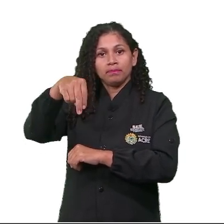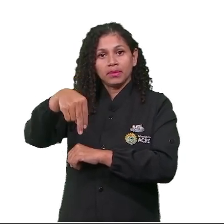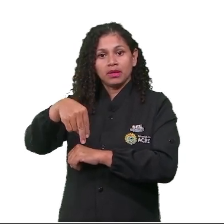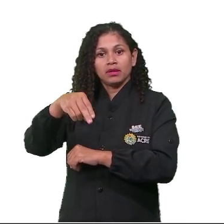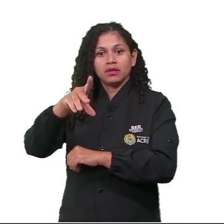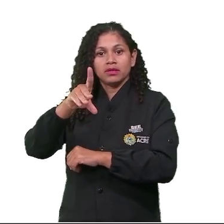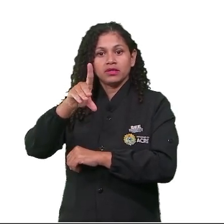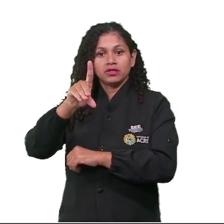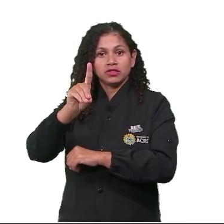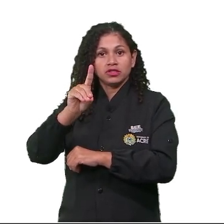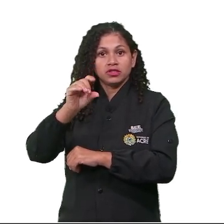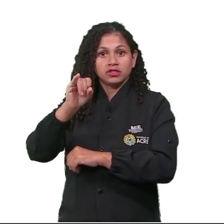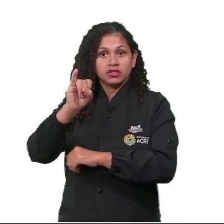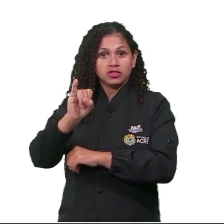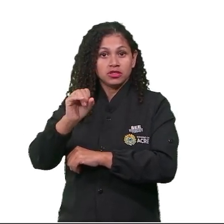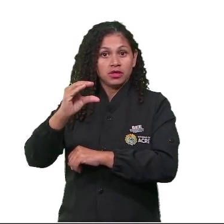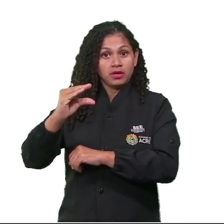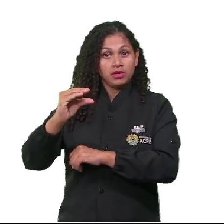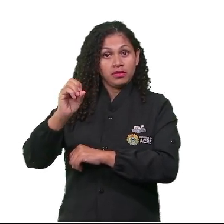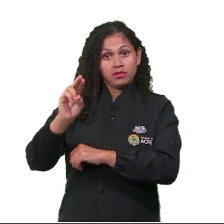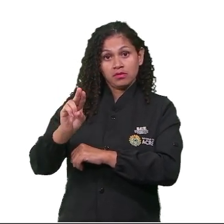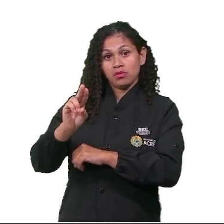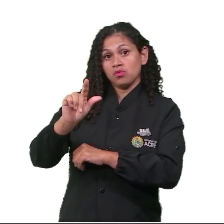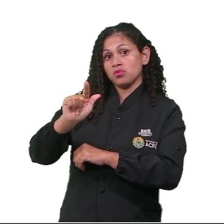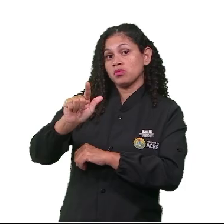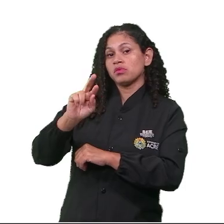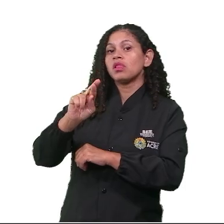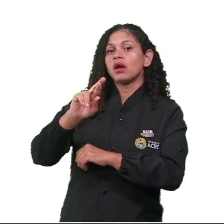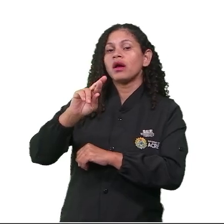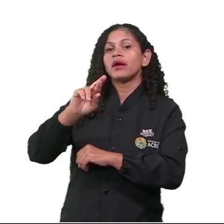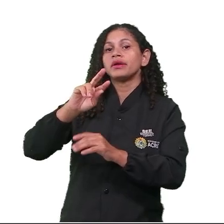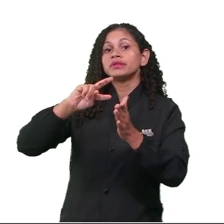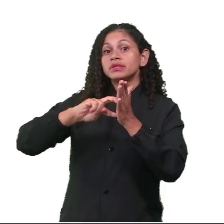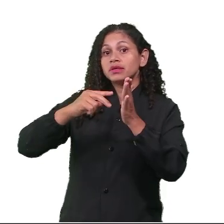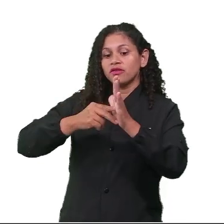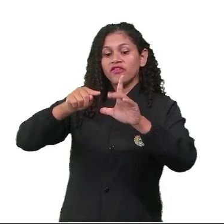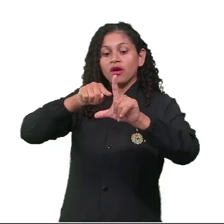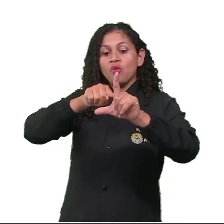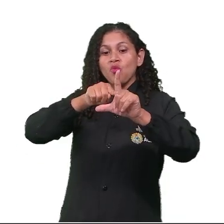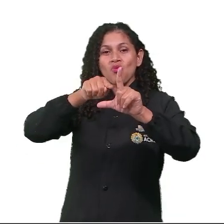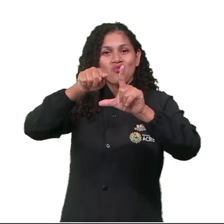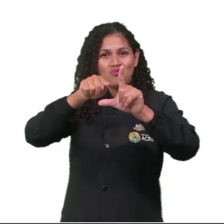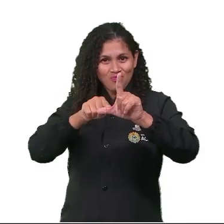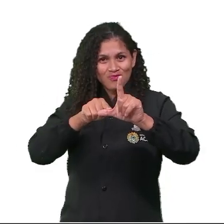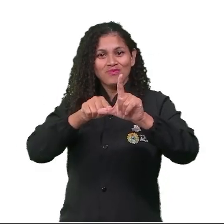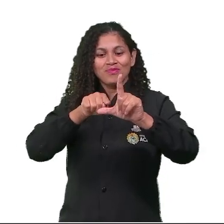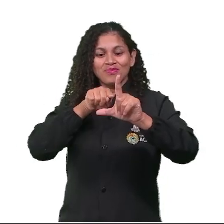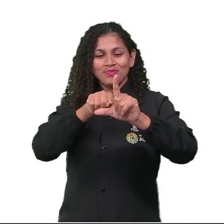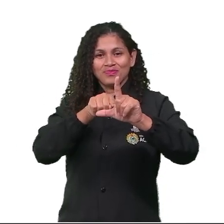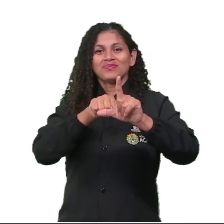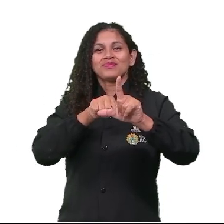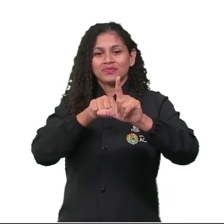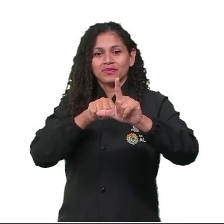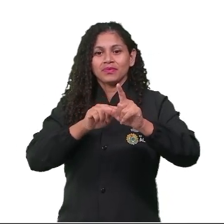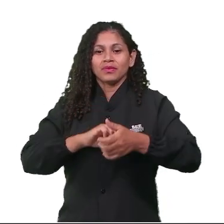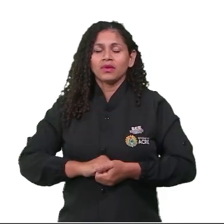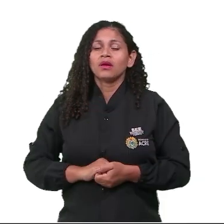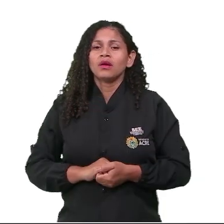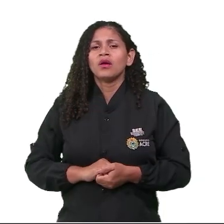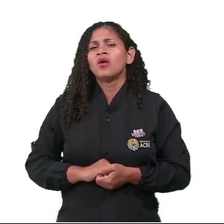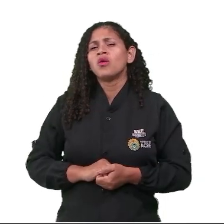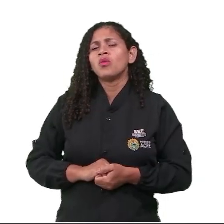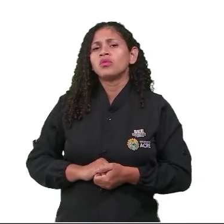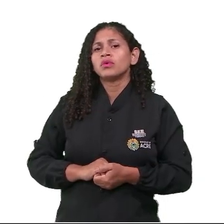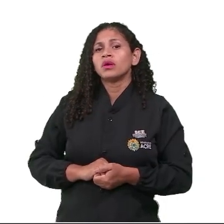90 graus quando ele se une aqui à base. E o prisma oblíquo? O prisma oblíquo, ele é tortinho, né? A